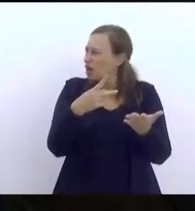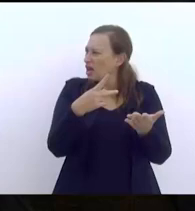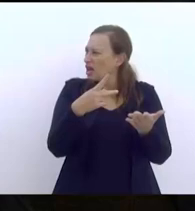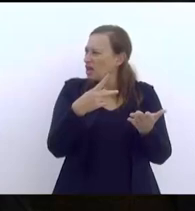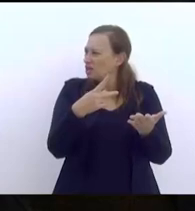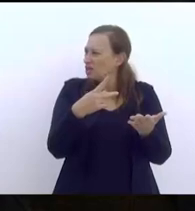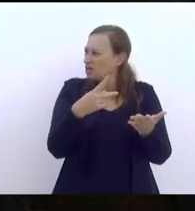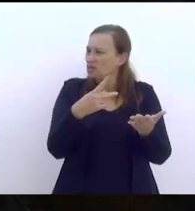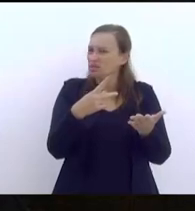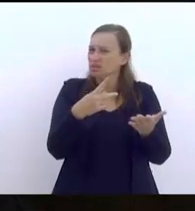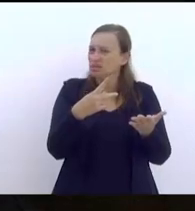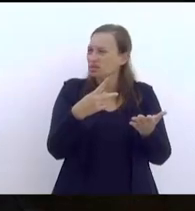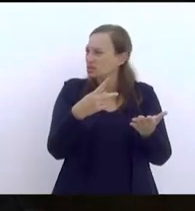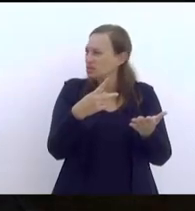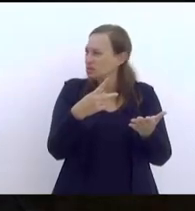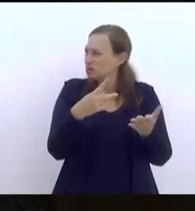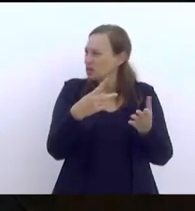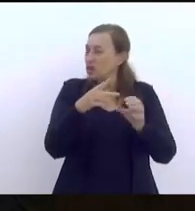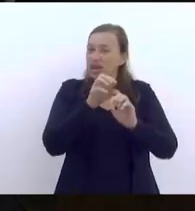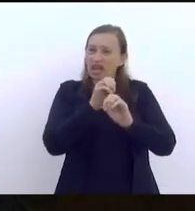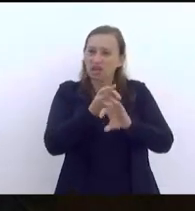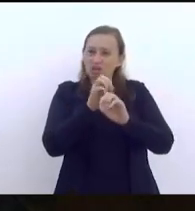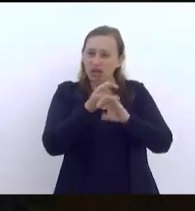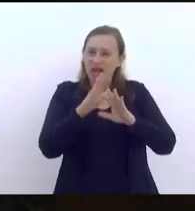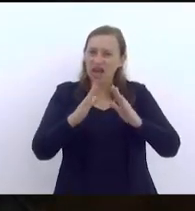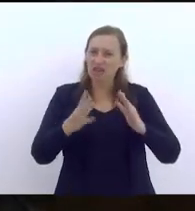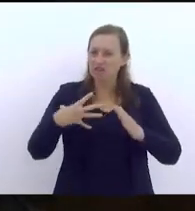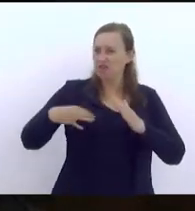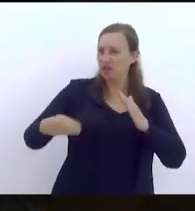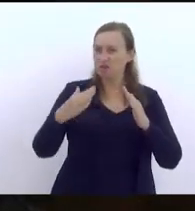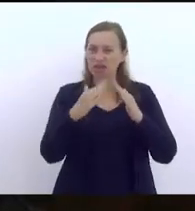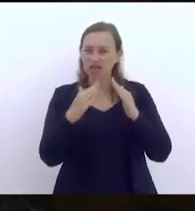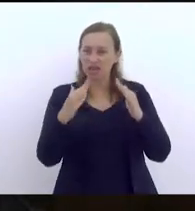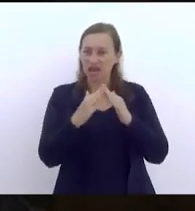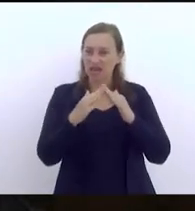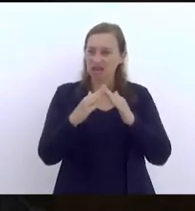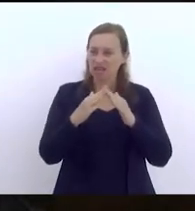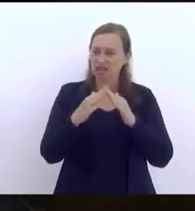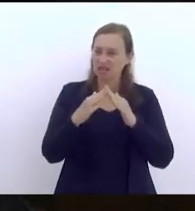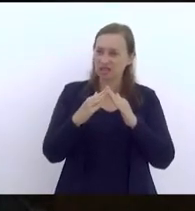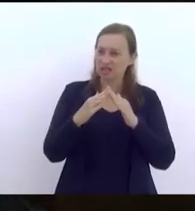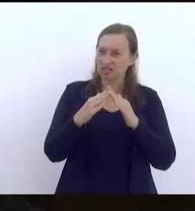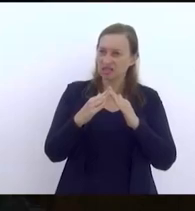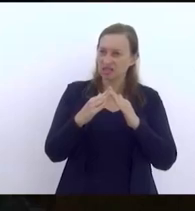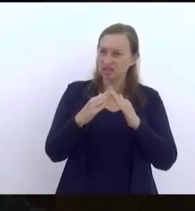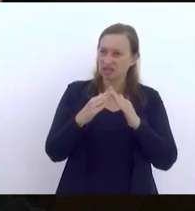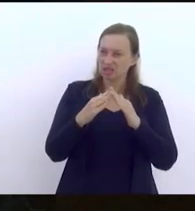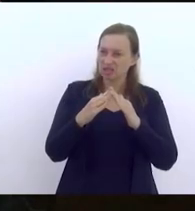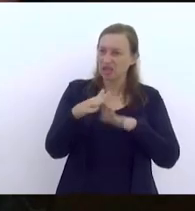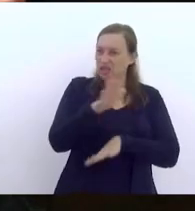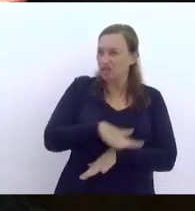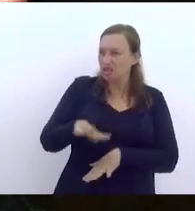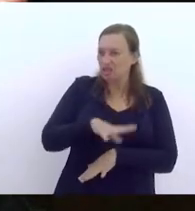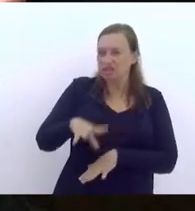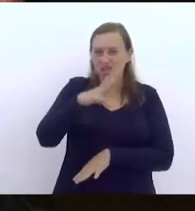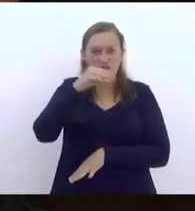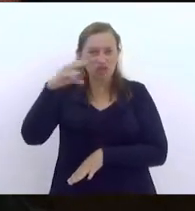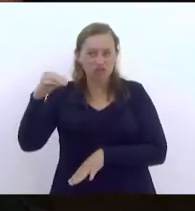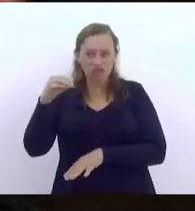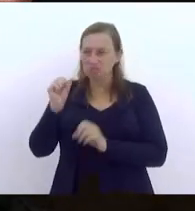pode. Em compensação, erotização precoce das crianças e adolescentes pode.